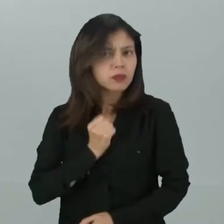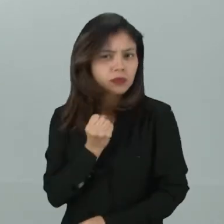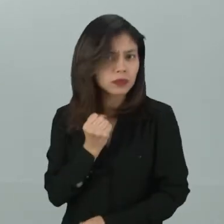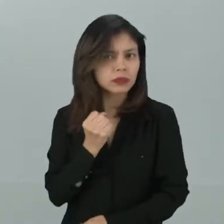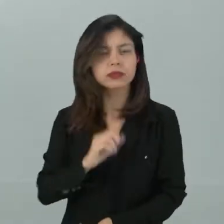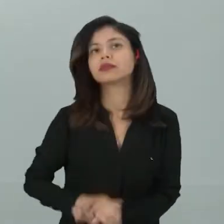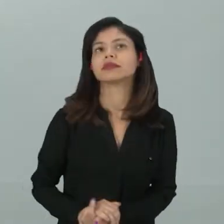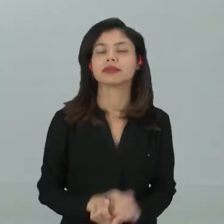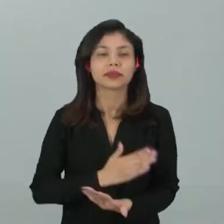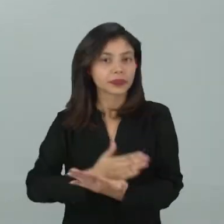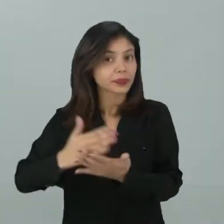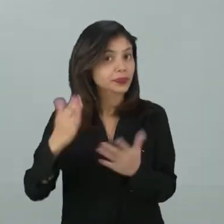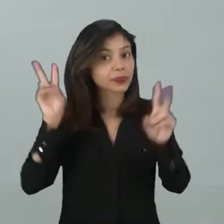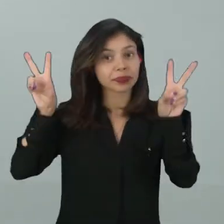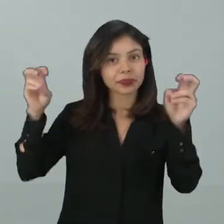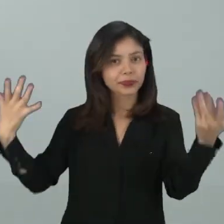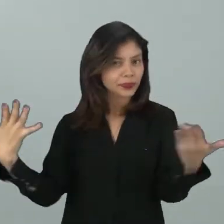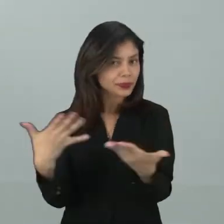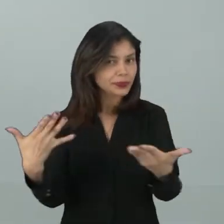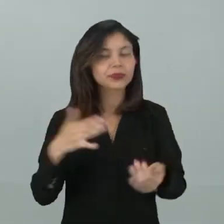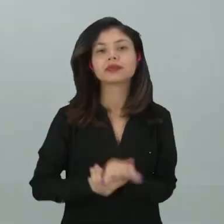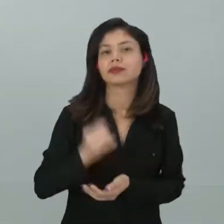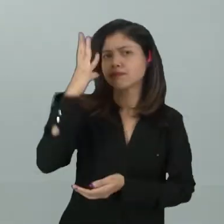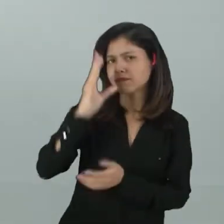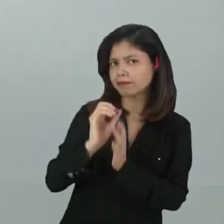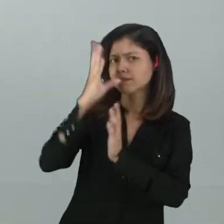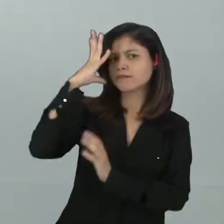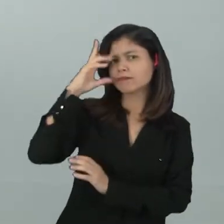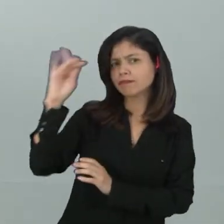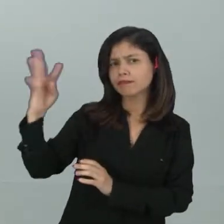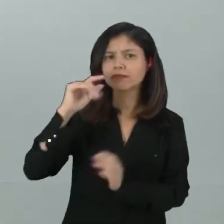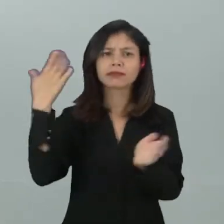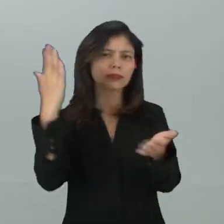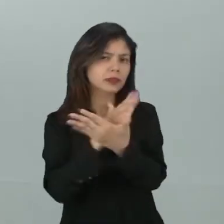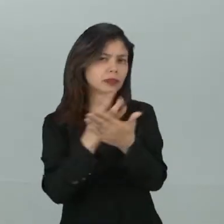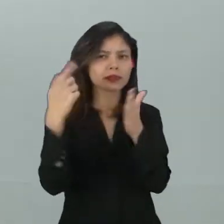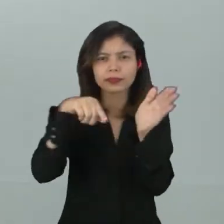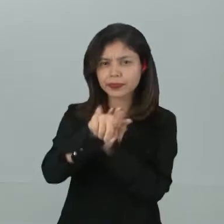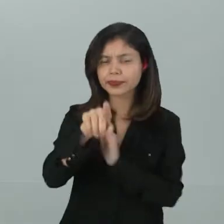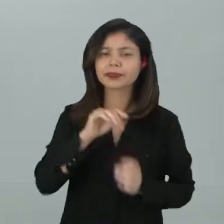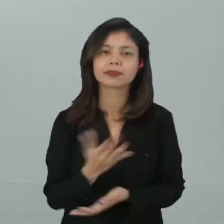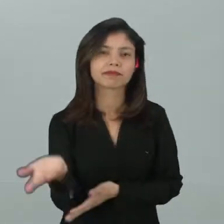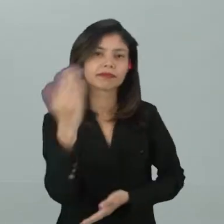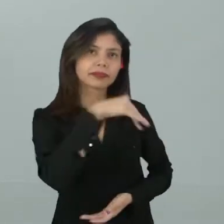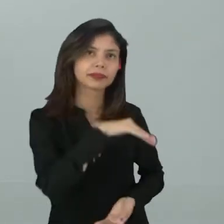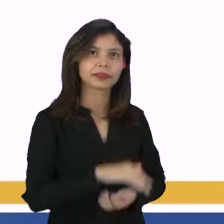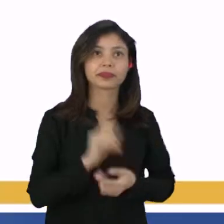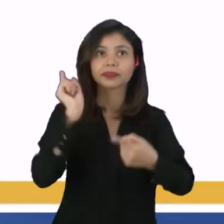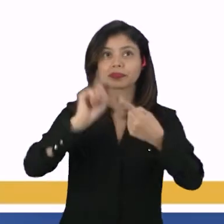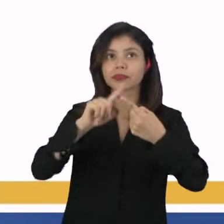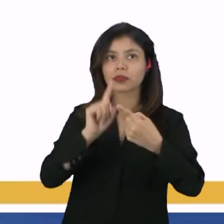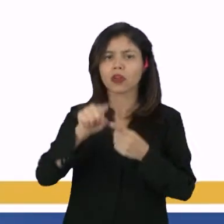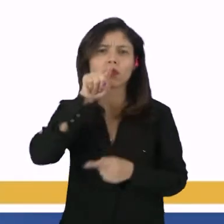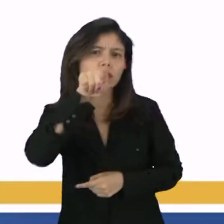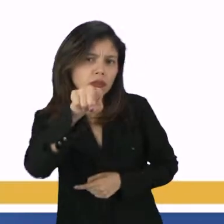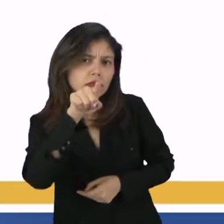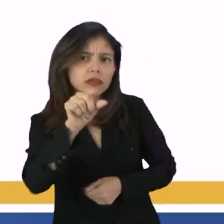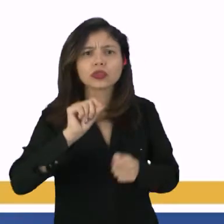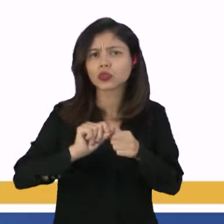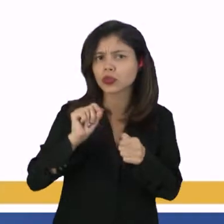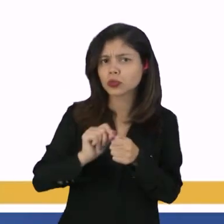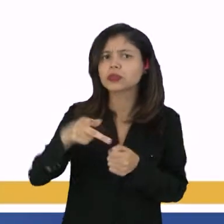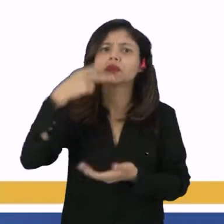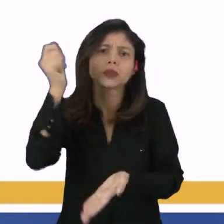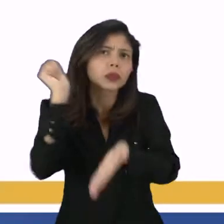ódio. Para a gente começar esse assunto, a gente vai refletir sobre algumas perguntas. Vamos lá então. Primeira pergunta.